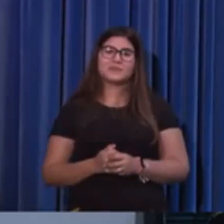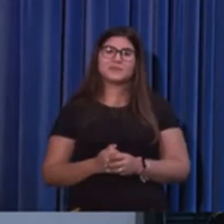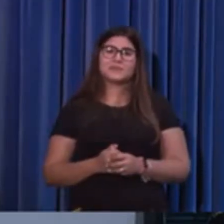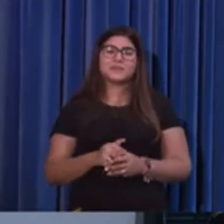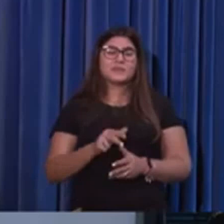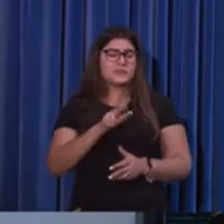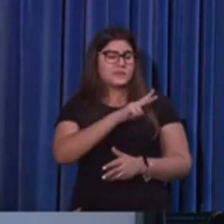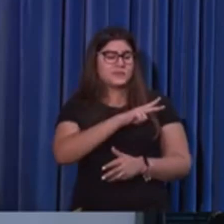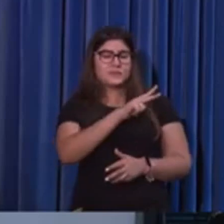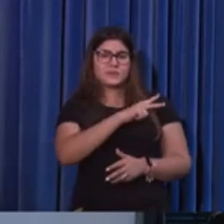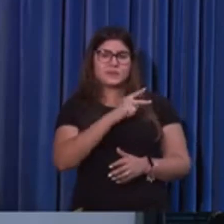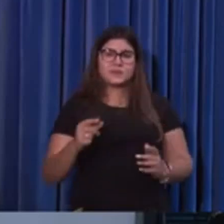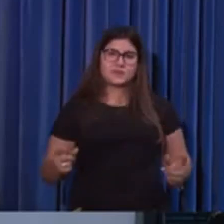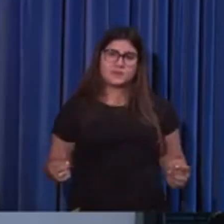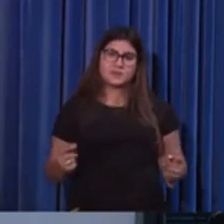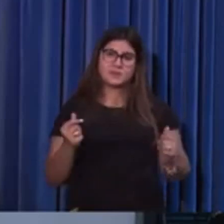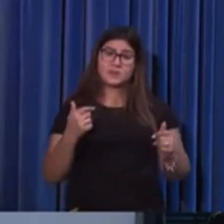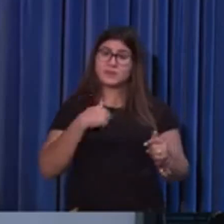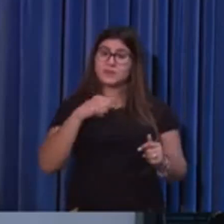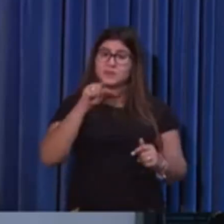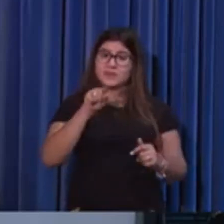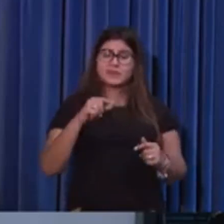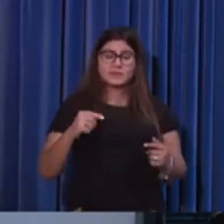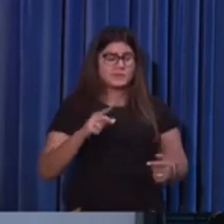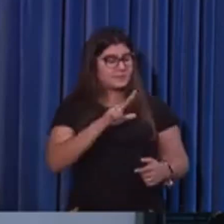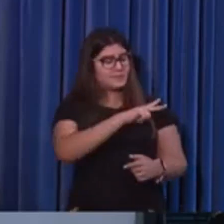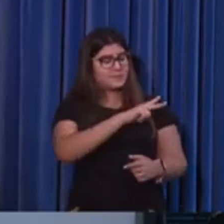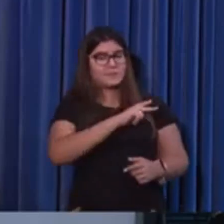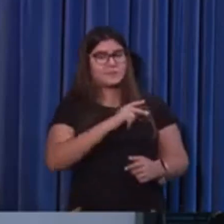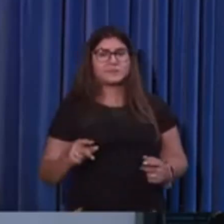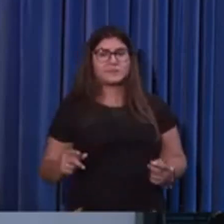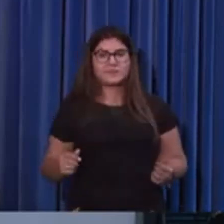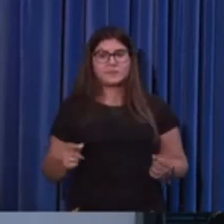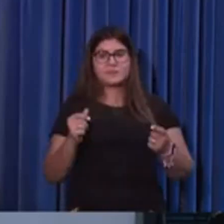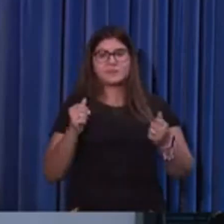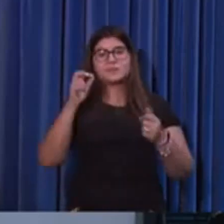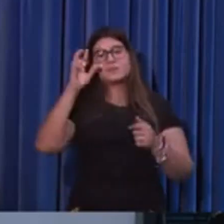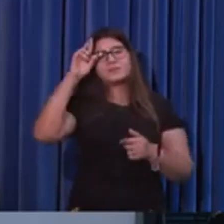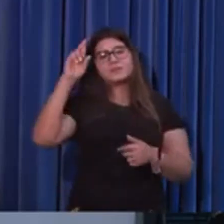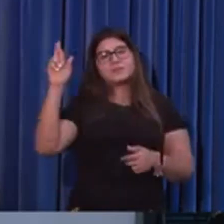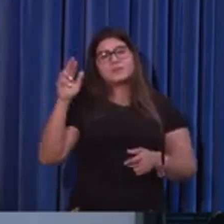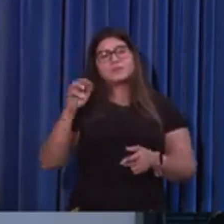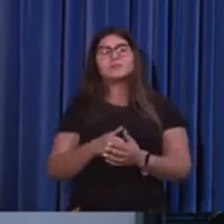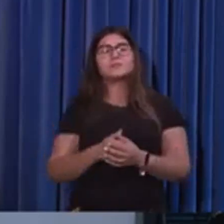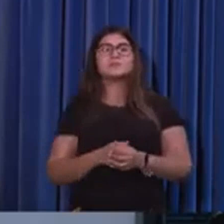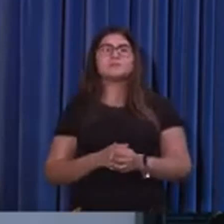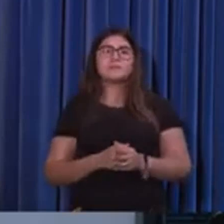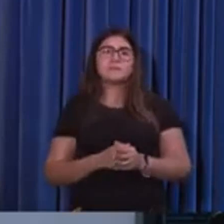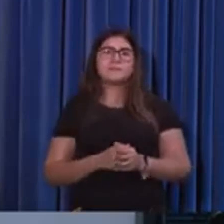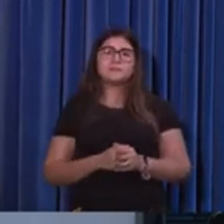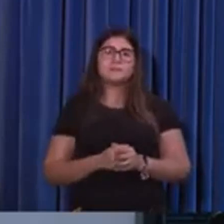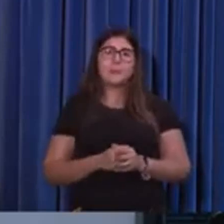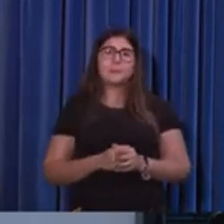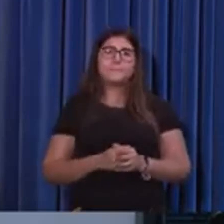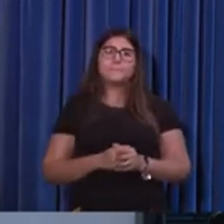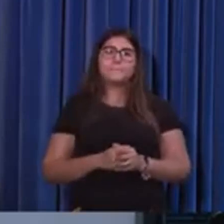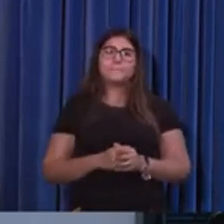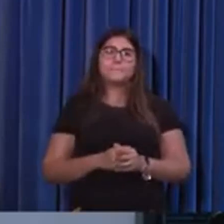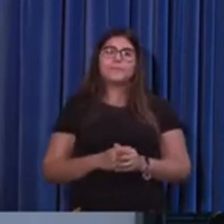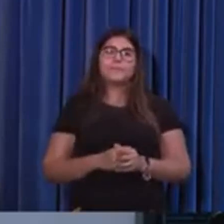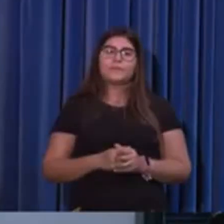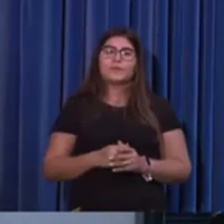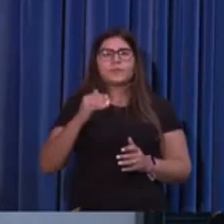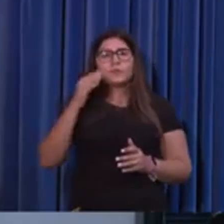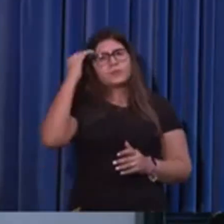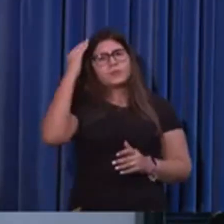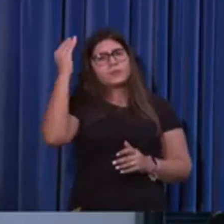Você e eu somos particular tesouros do Senhor. Conforme afirma esse autor, Wisby, ele